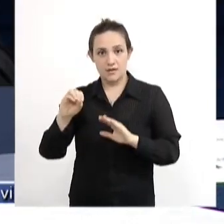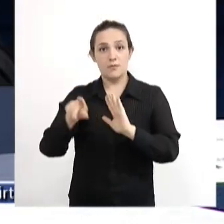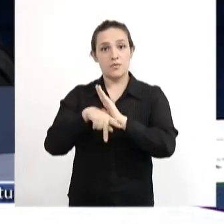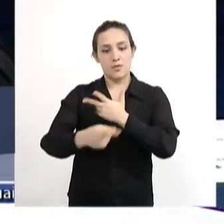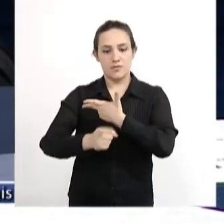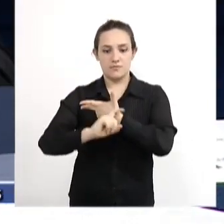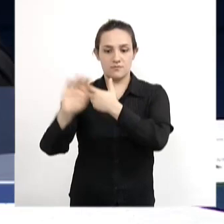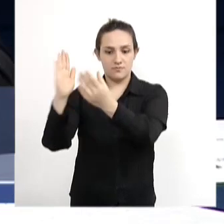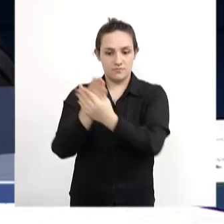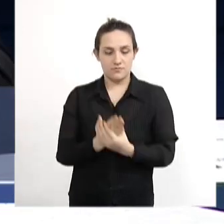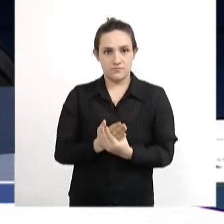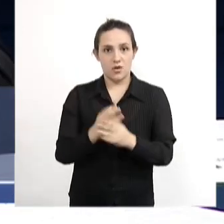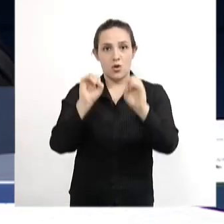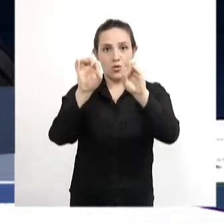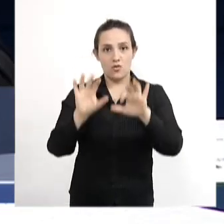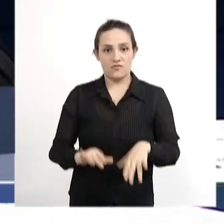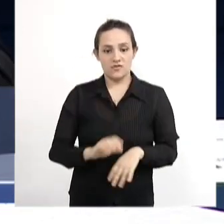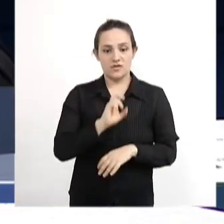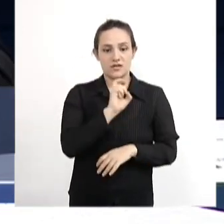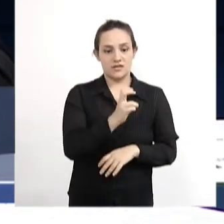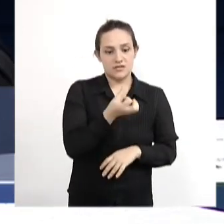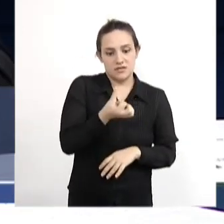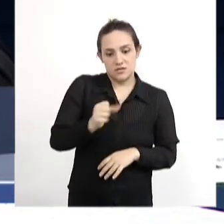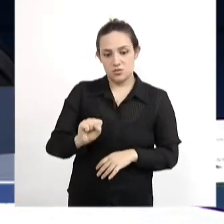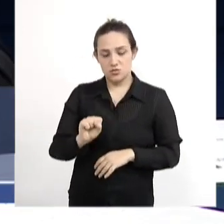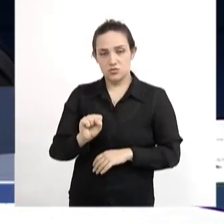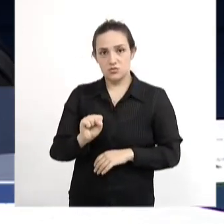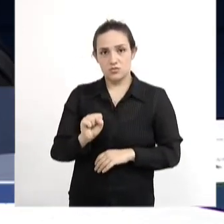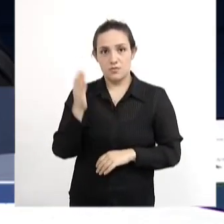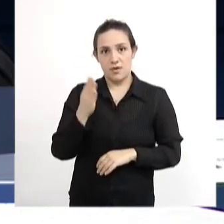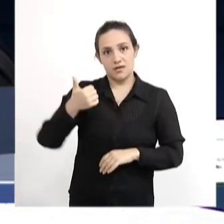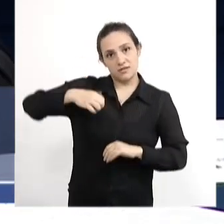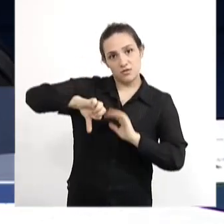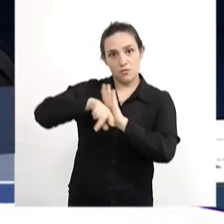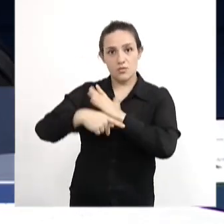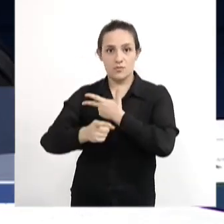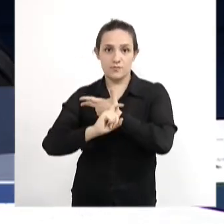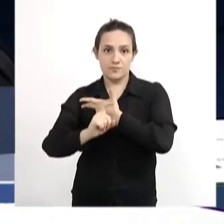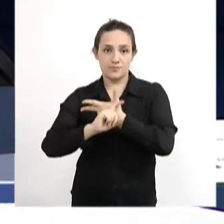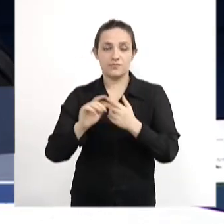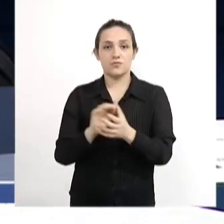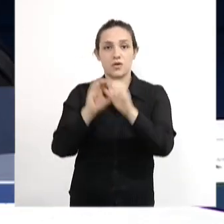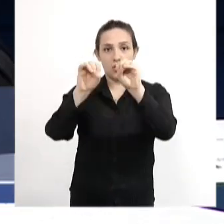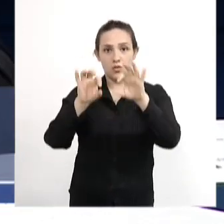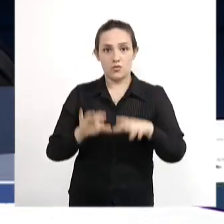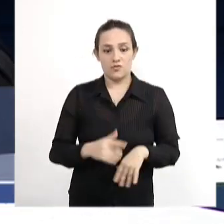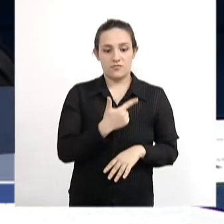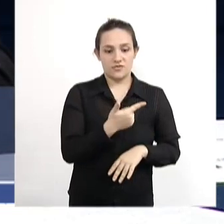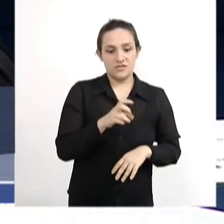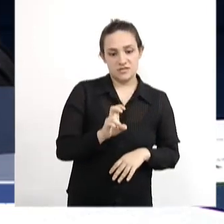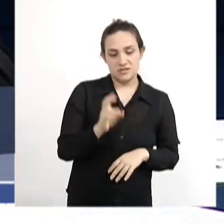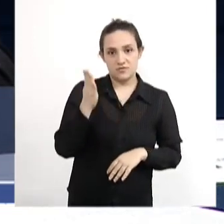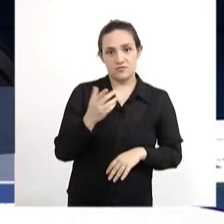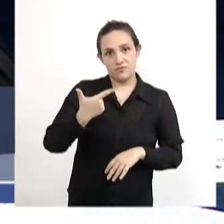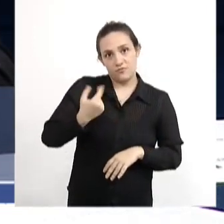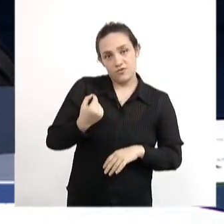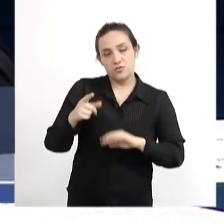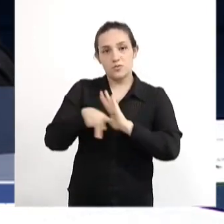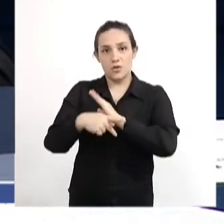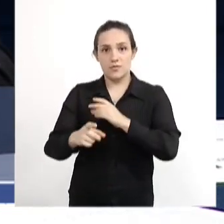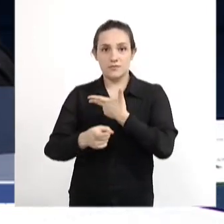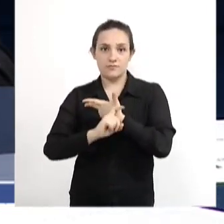Poder Executivo. Ofício número 568, 19, do Poder Executivo. Ofício número 2520, do Poder